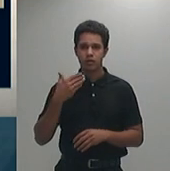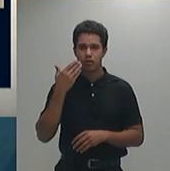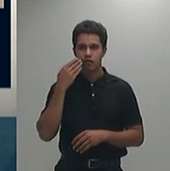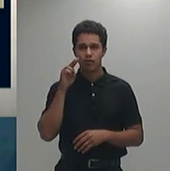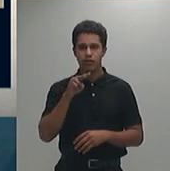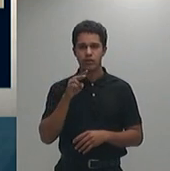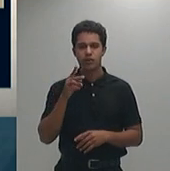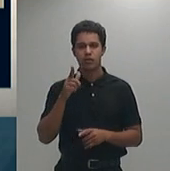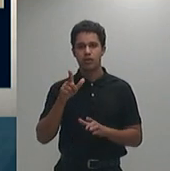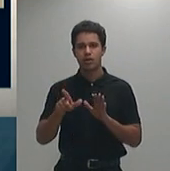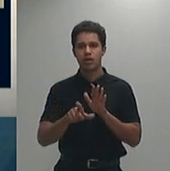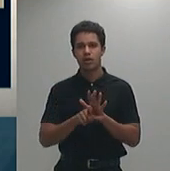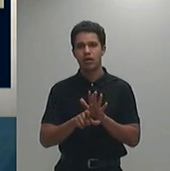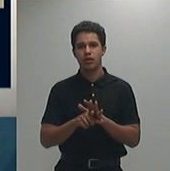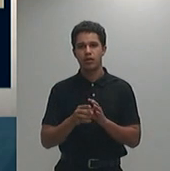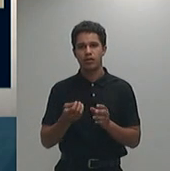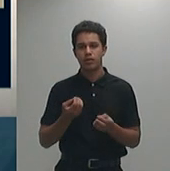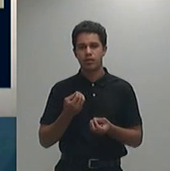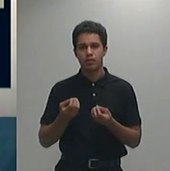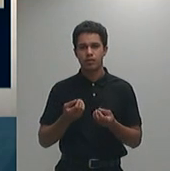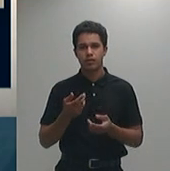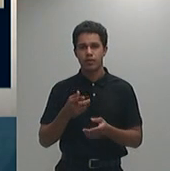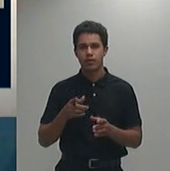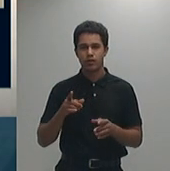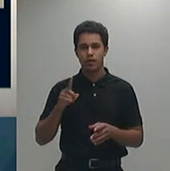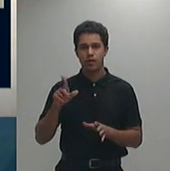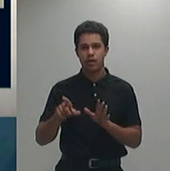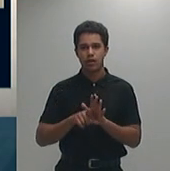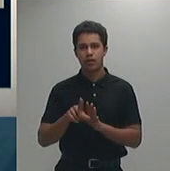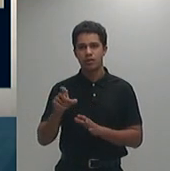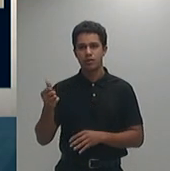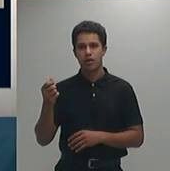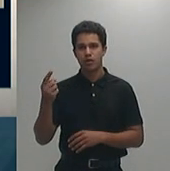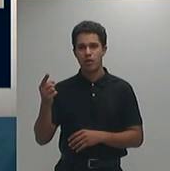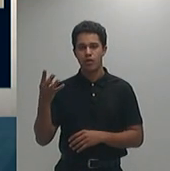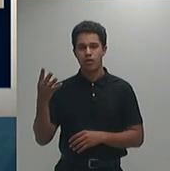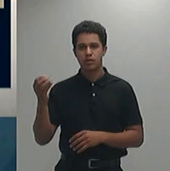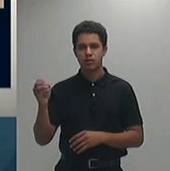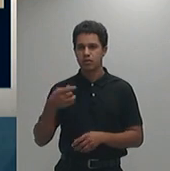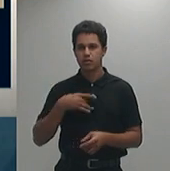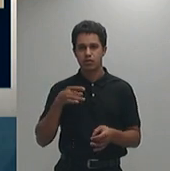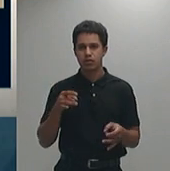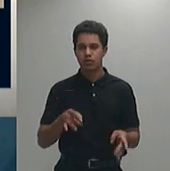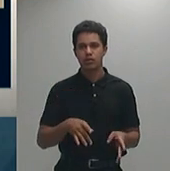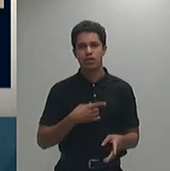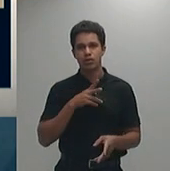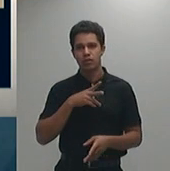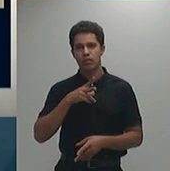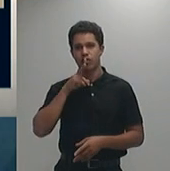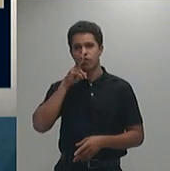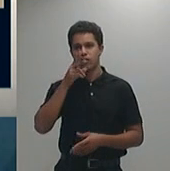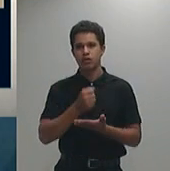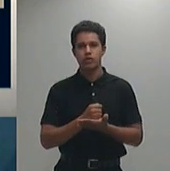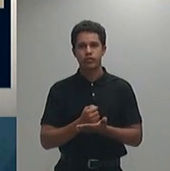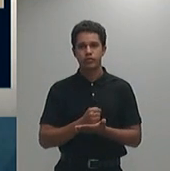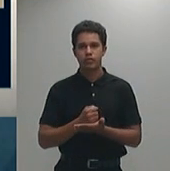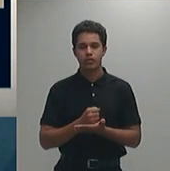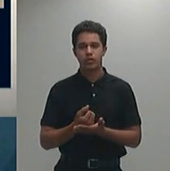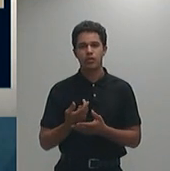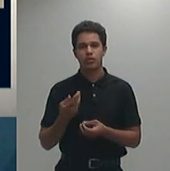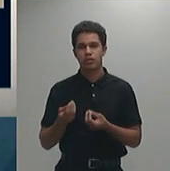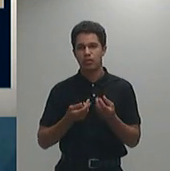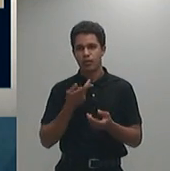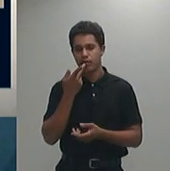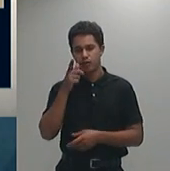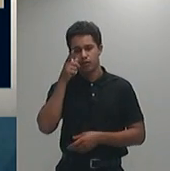substância do argumento a Lei 6404 não deixa ao alvedrio do Poder de controle como sugere os interessados a convocação